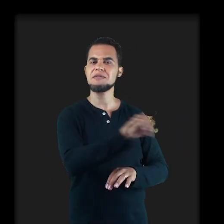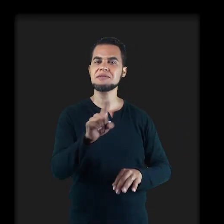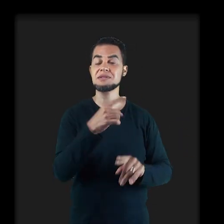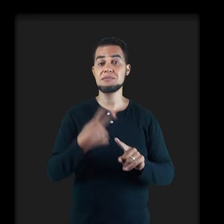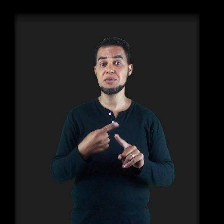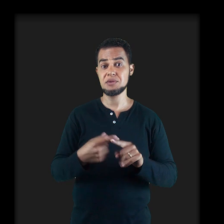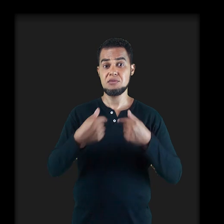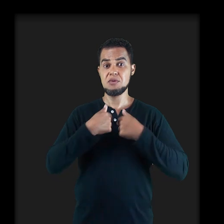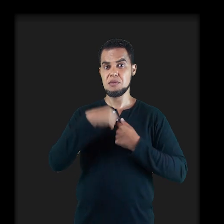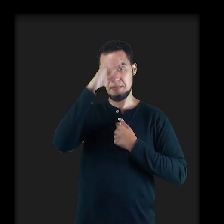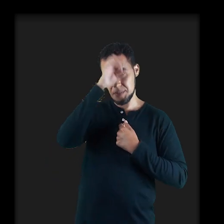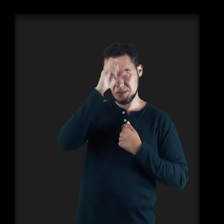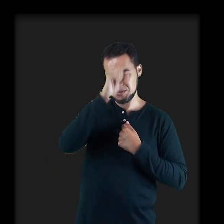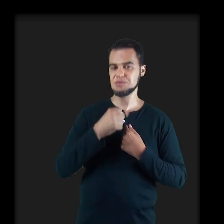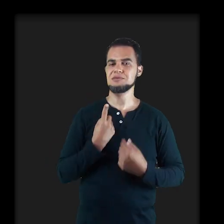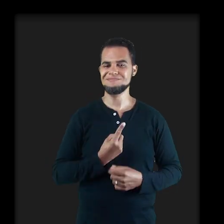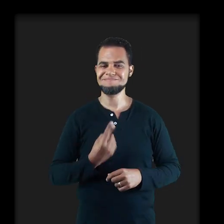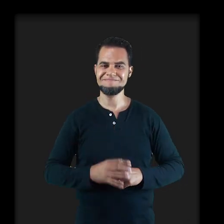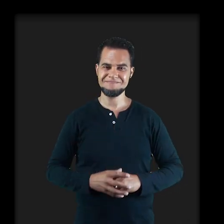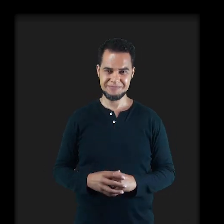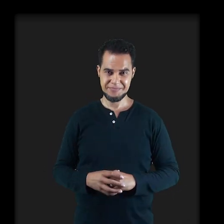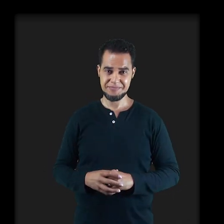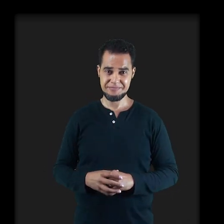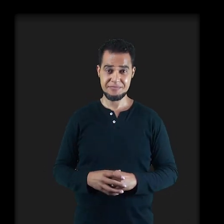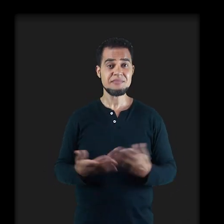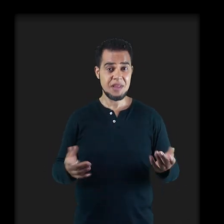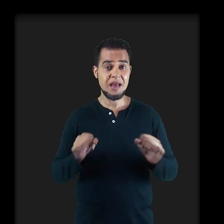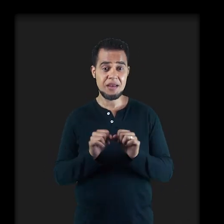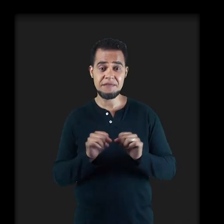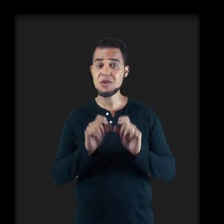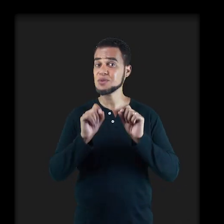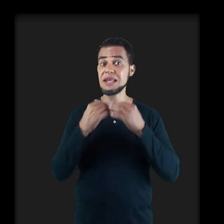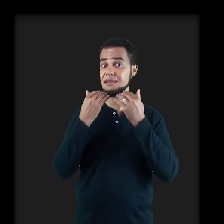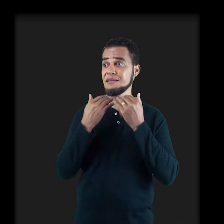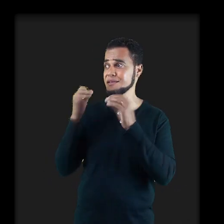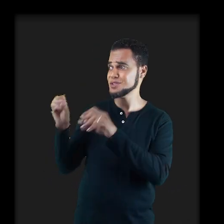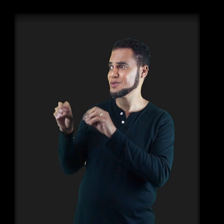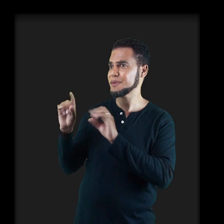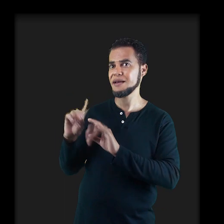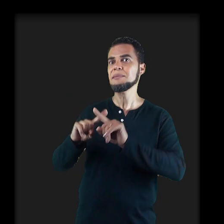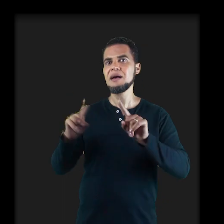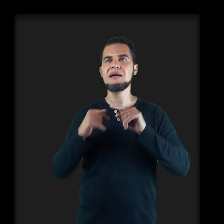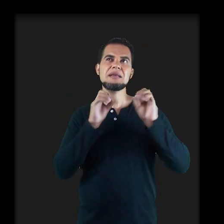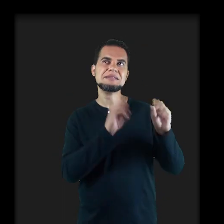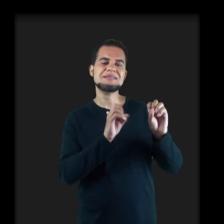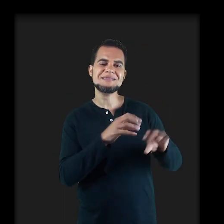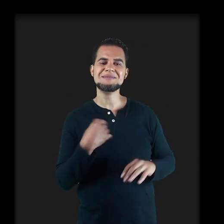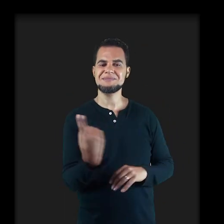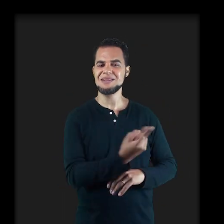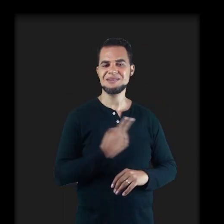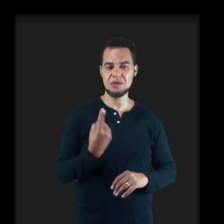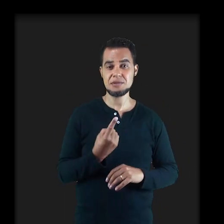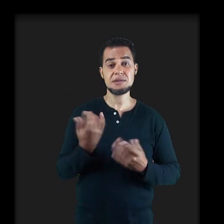para vocês, né? O que eu aprendi. Ela fez o que ninguém fez por ela. Ela está ensinando a nós e pretende